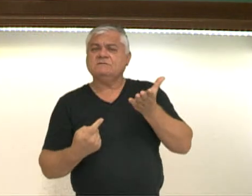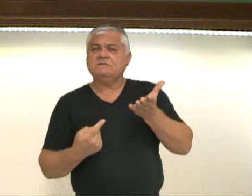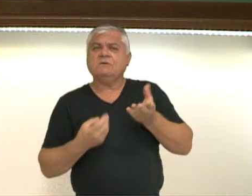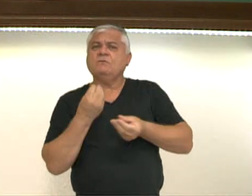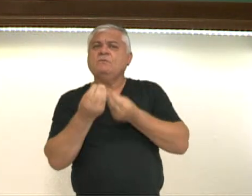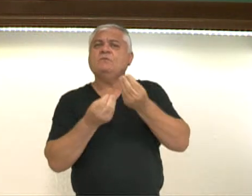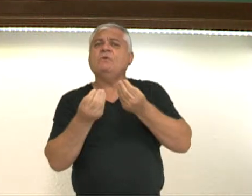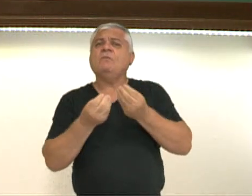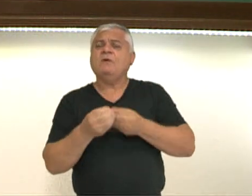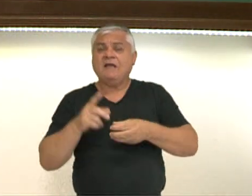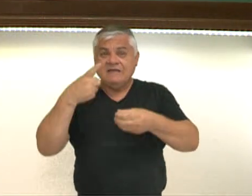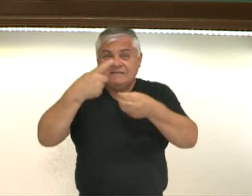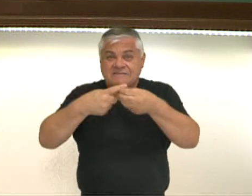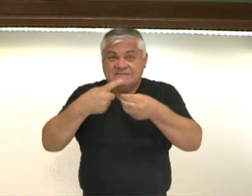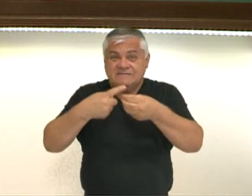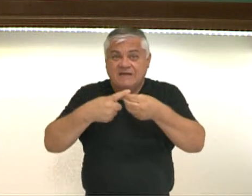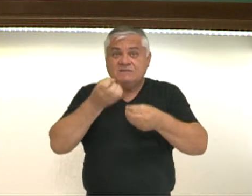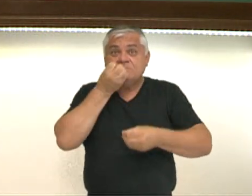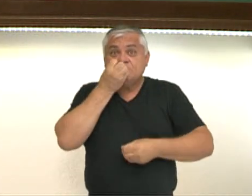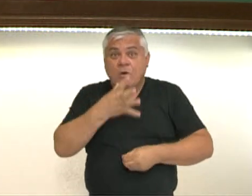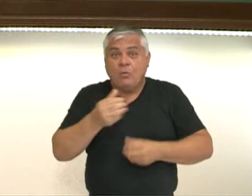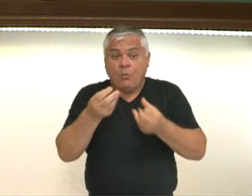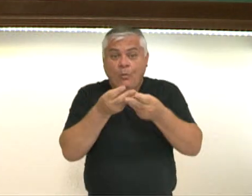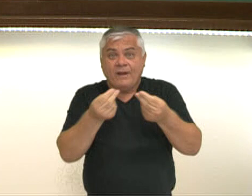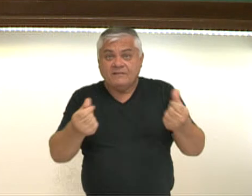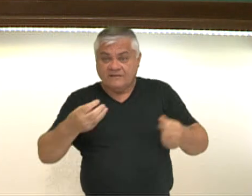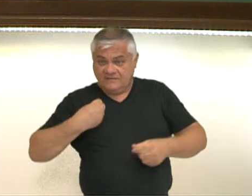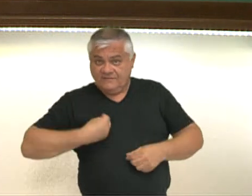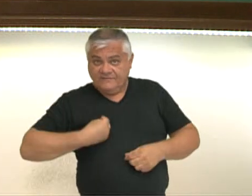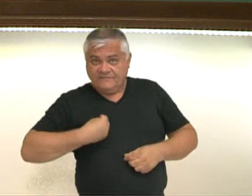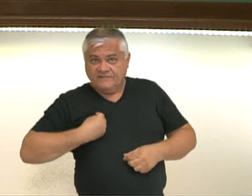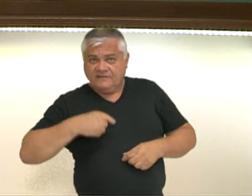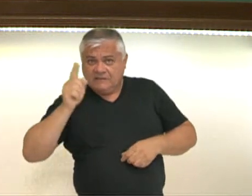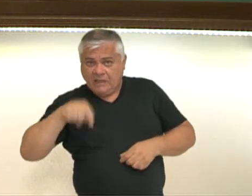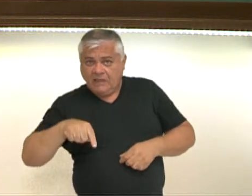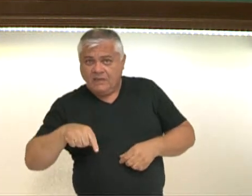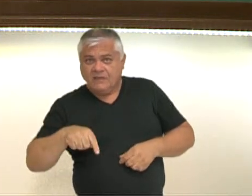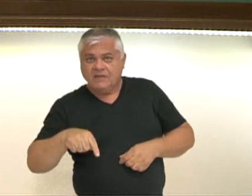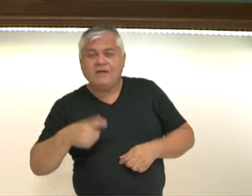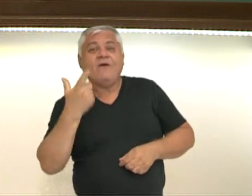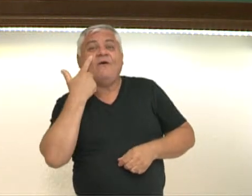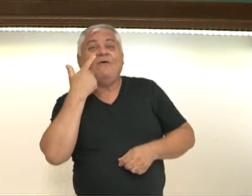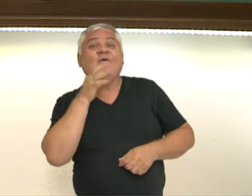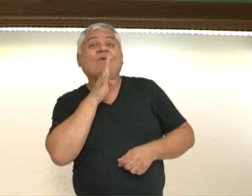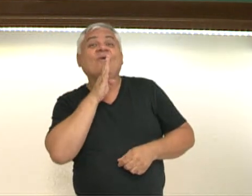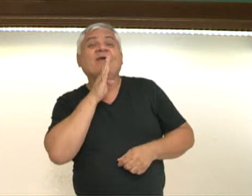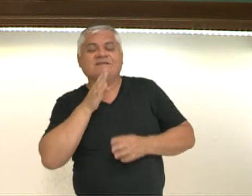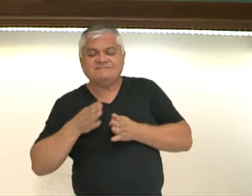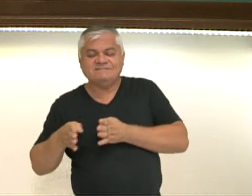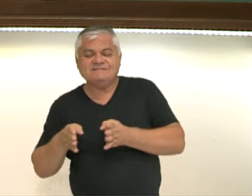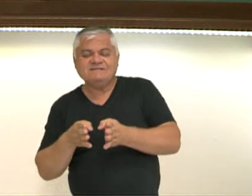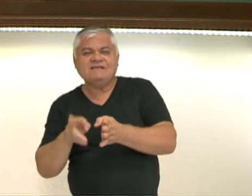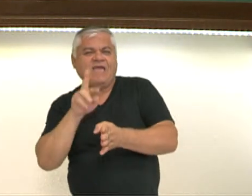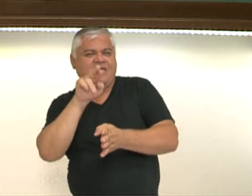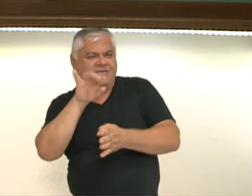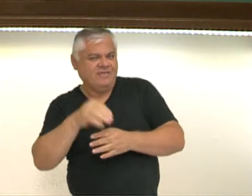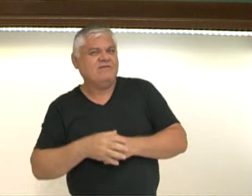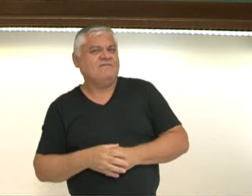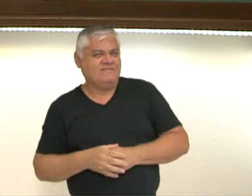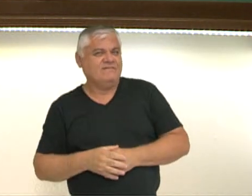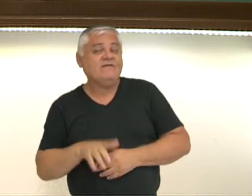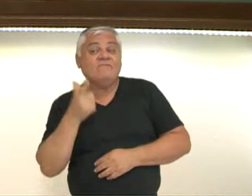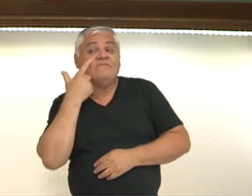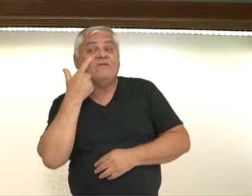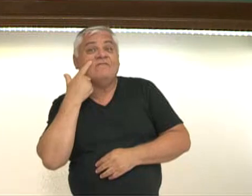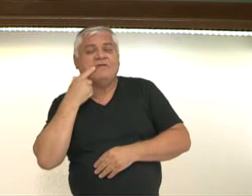da cidade? Qual é a qualidade de vida que as pessoas têm em determinada cidade? Conheça o rio, conheça os rios que